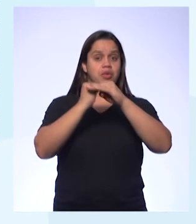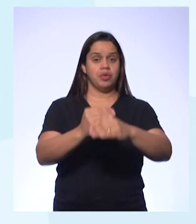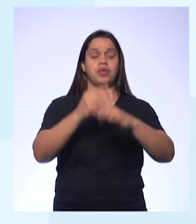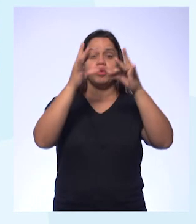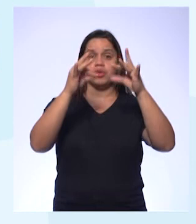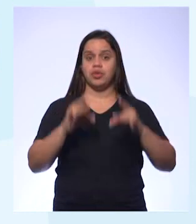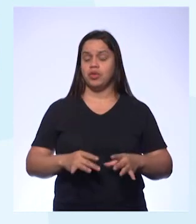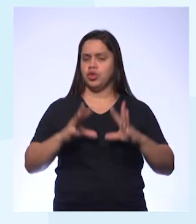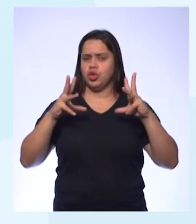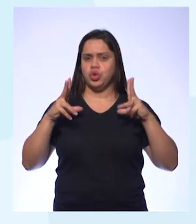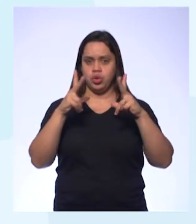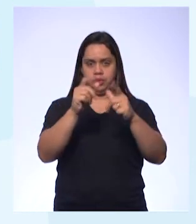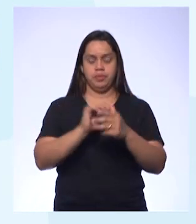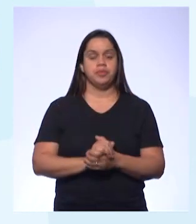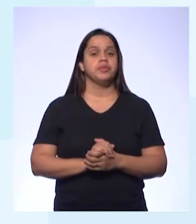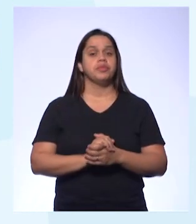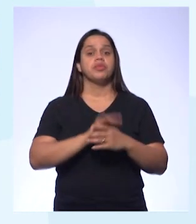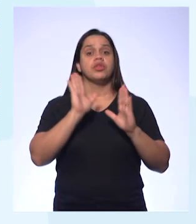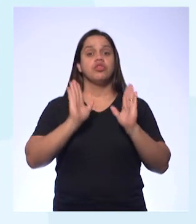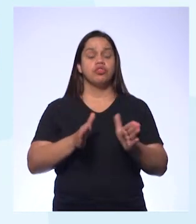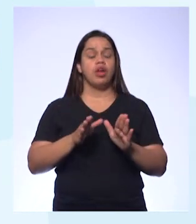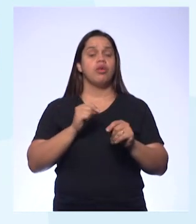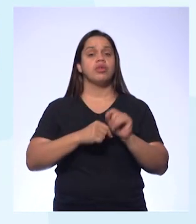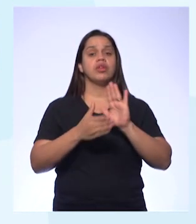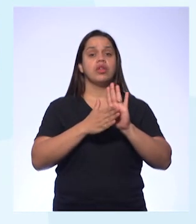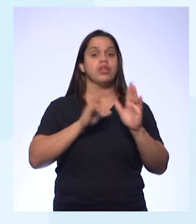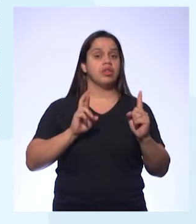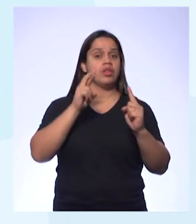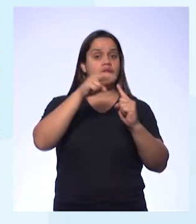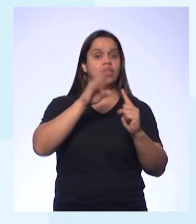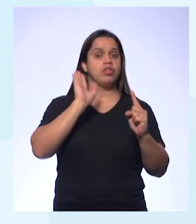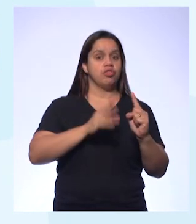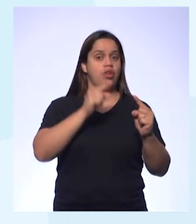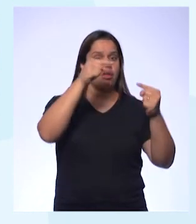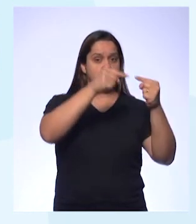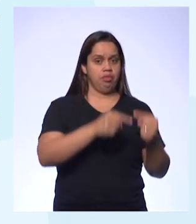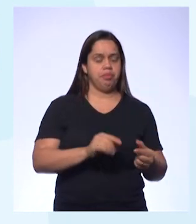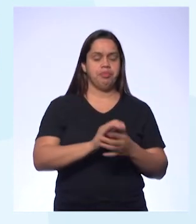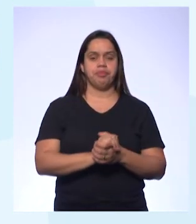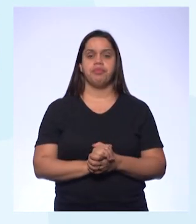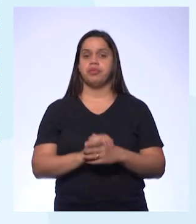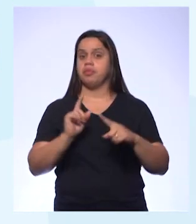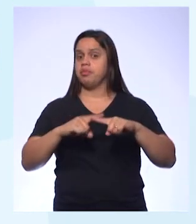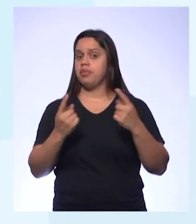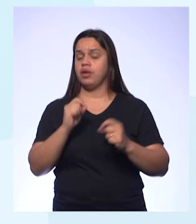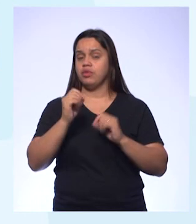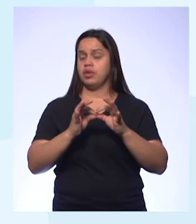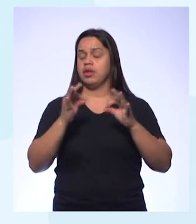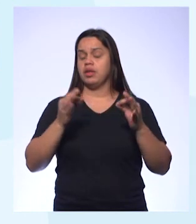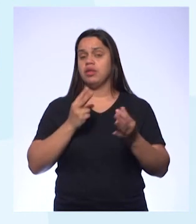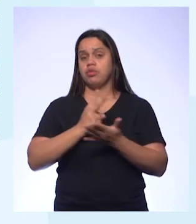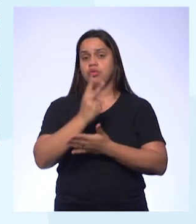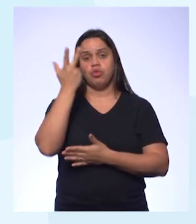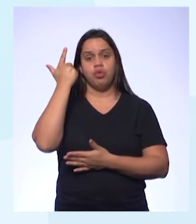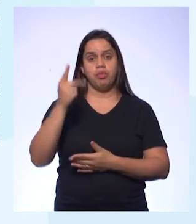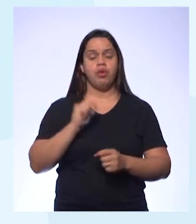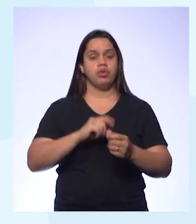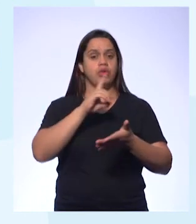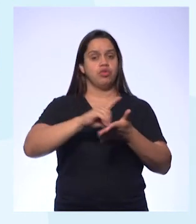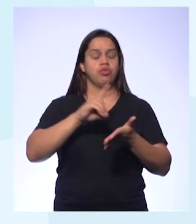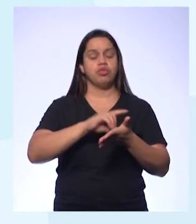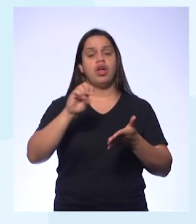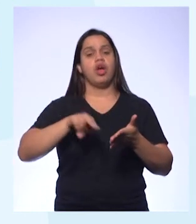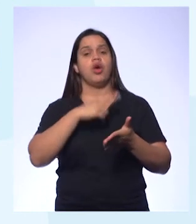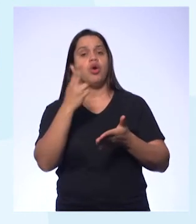descritivos sistemáticos, determinados pela obra de referência da qual faz parte, mais comumente um dicionário ou uma enciclopédia. É que eu